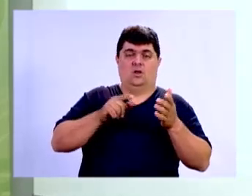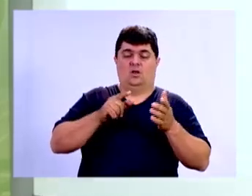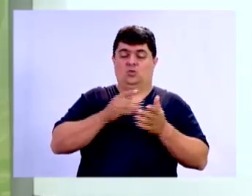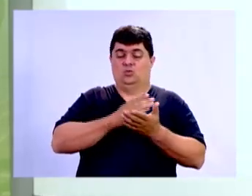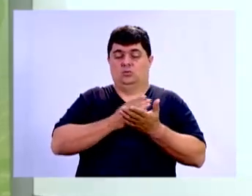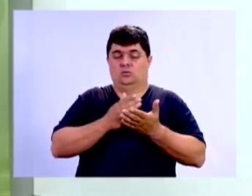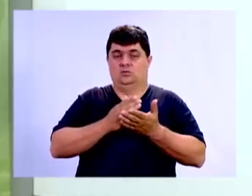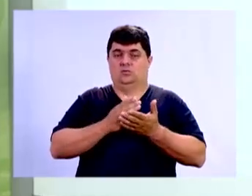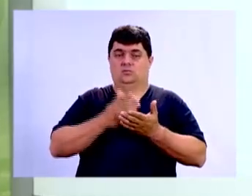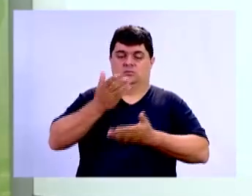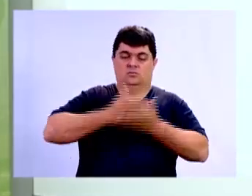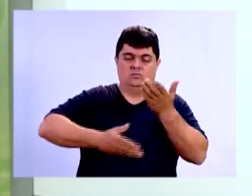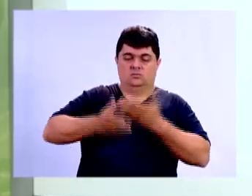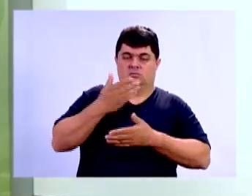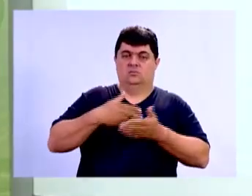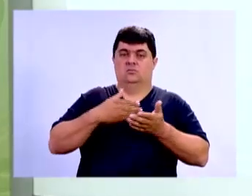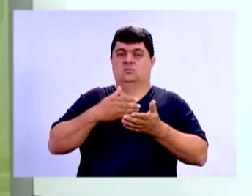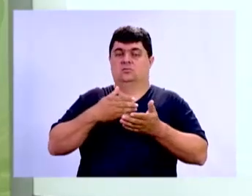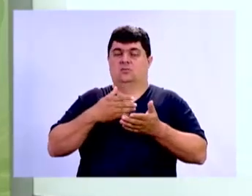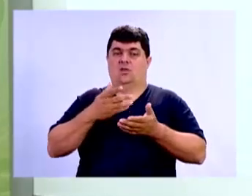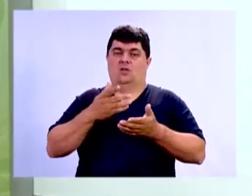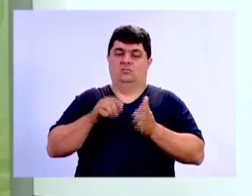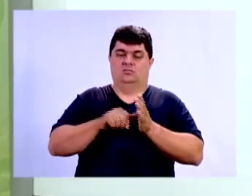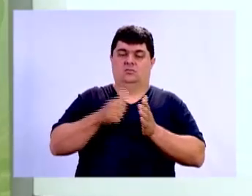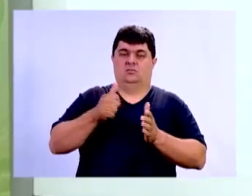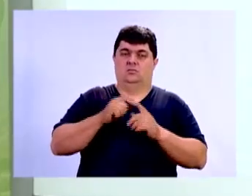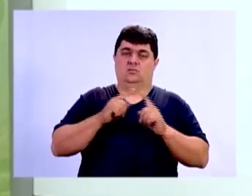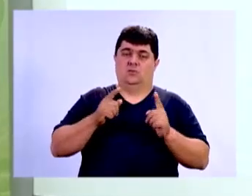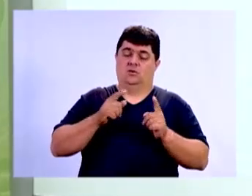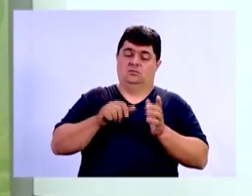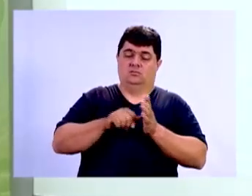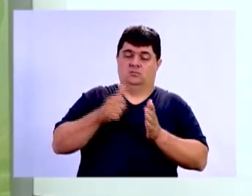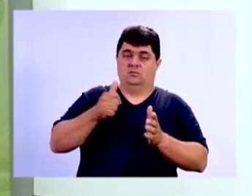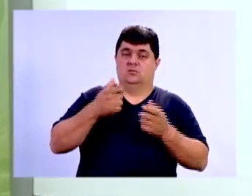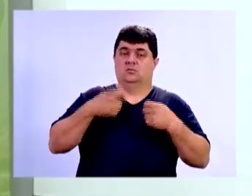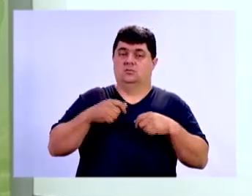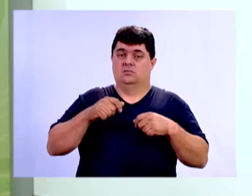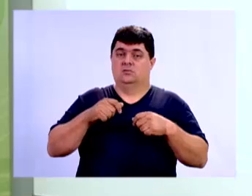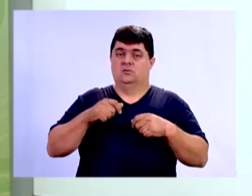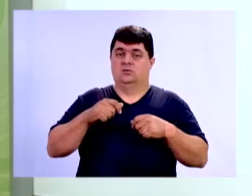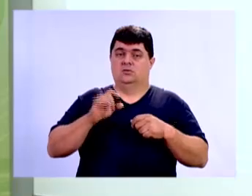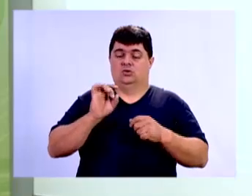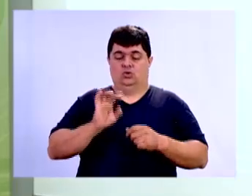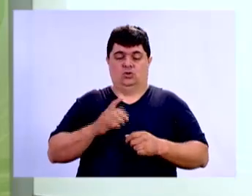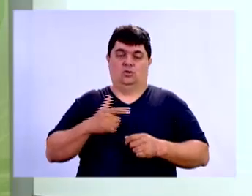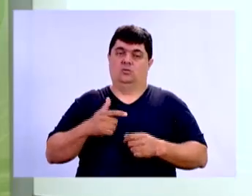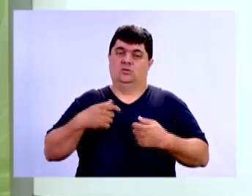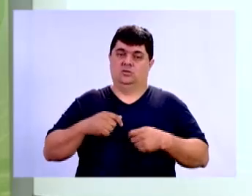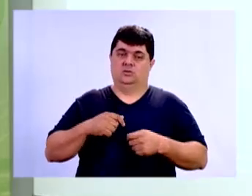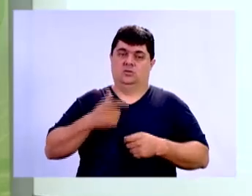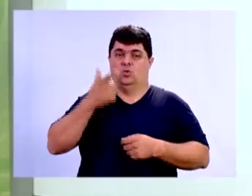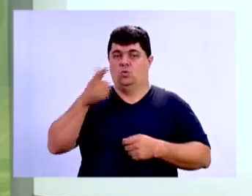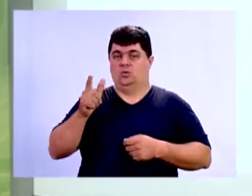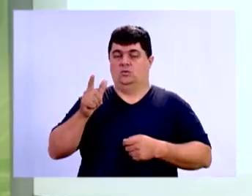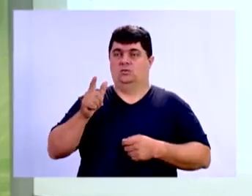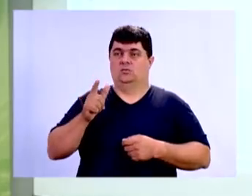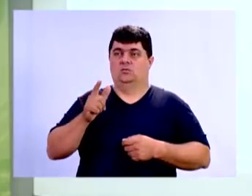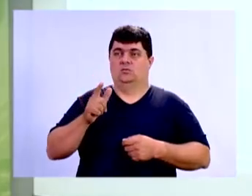passo. Interagir com a gente é nesse primeiro passo. Só que esse primeiro passo ainda não é o suficiente.